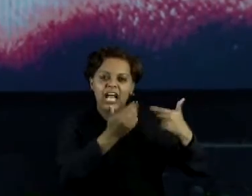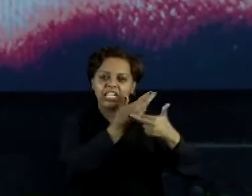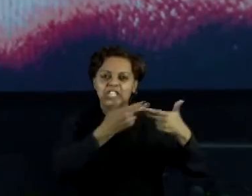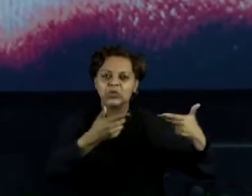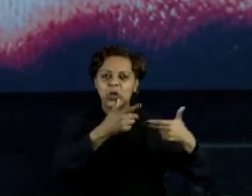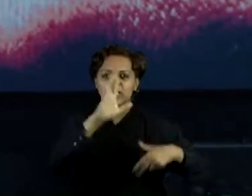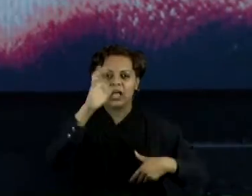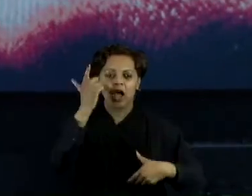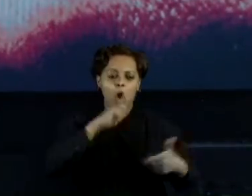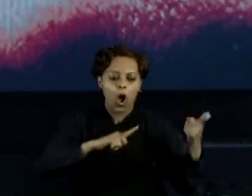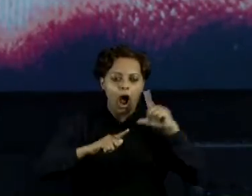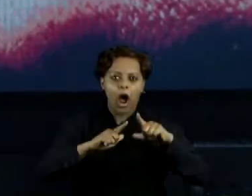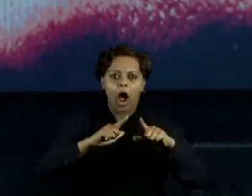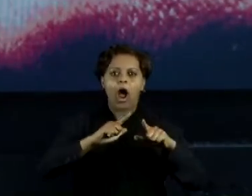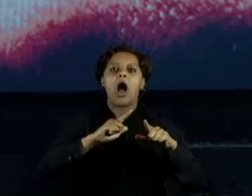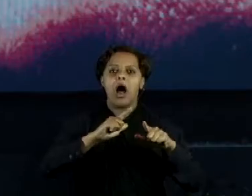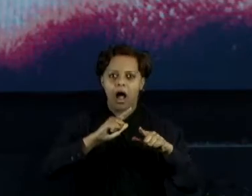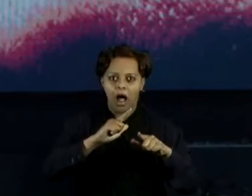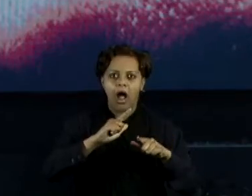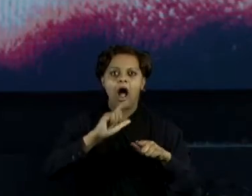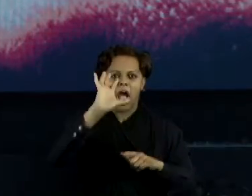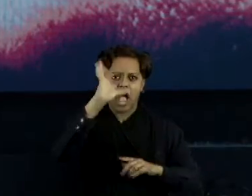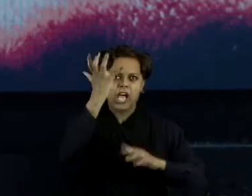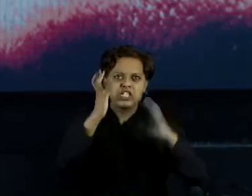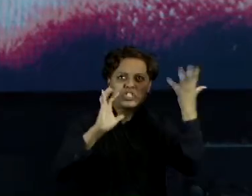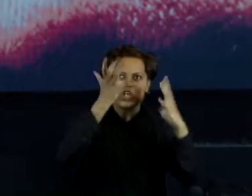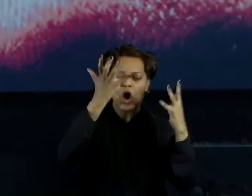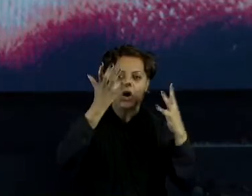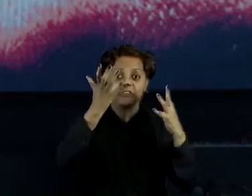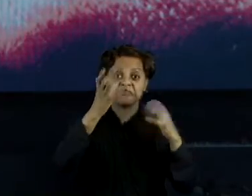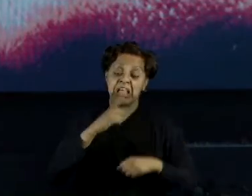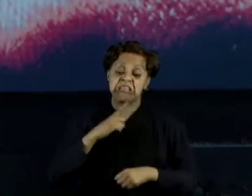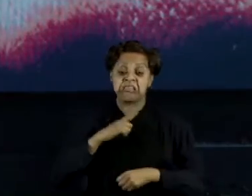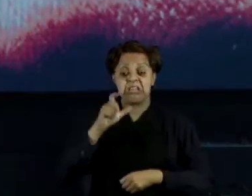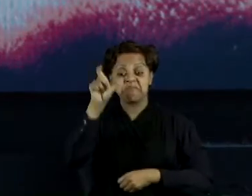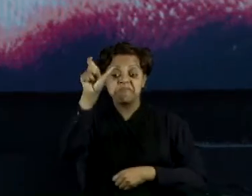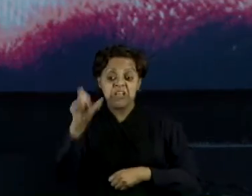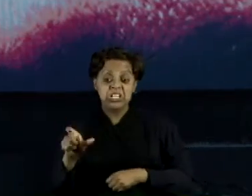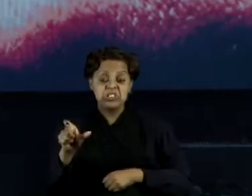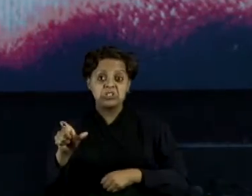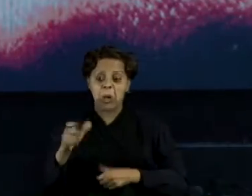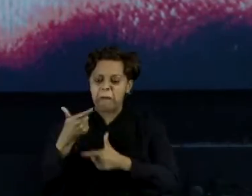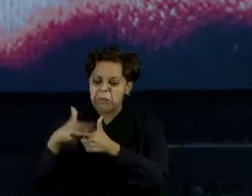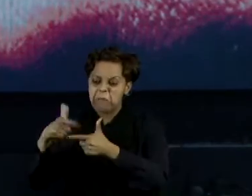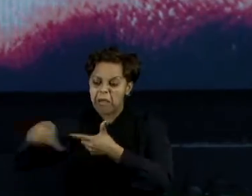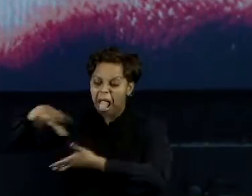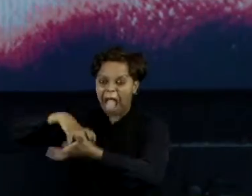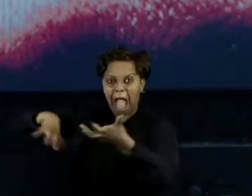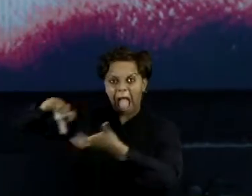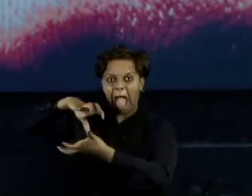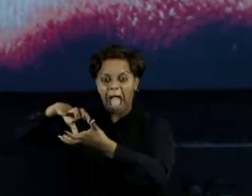Tem gente que é criador de problemas e tem gente que é resolvedor de problemas.